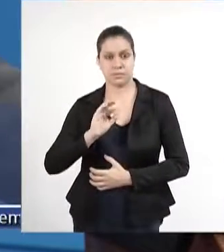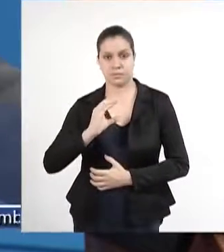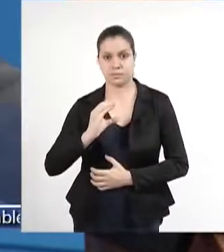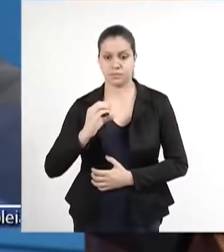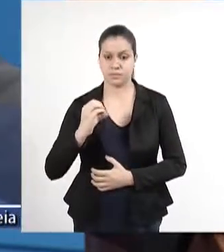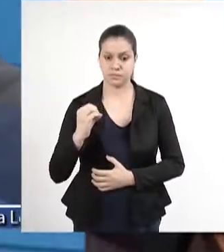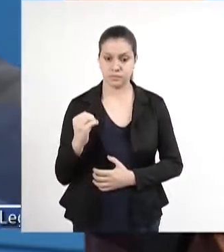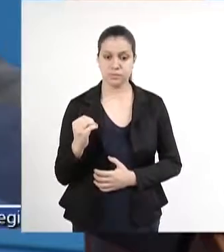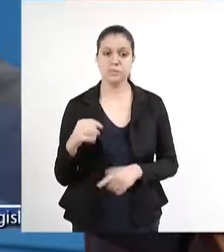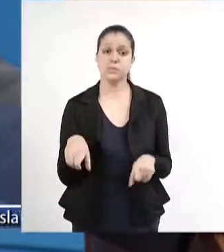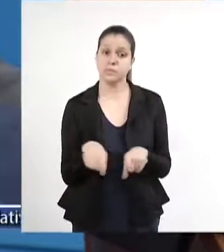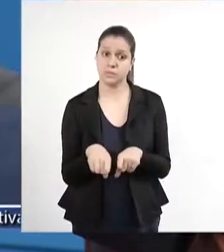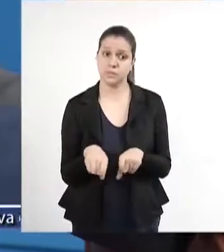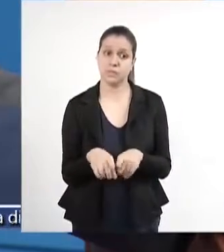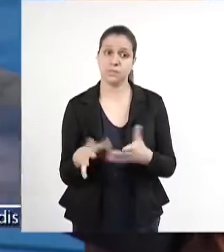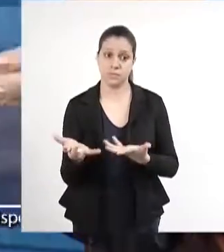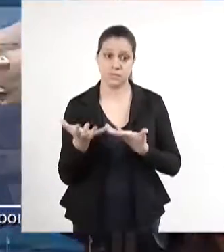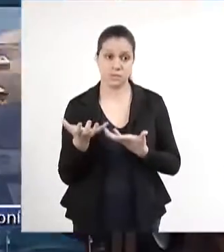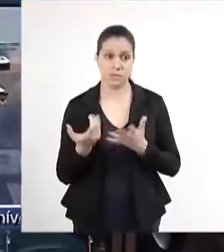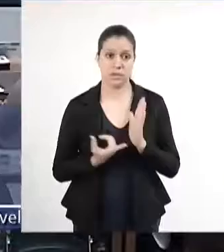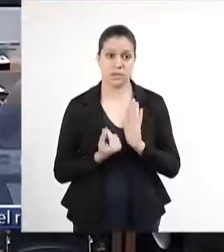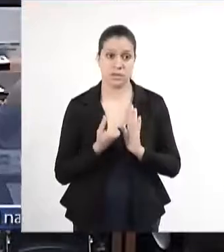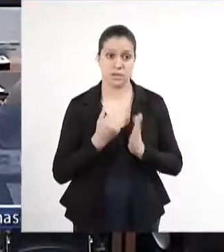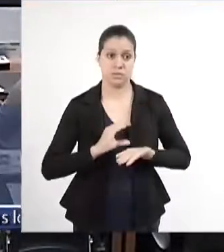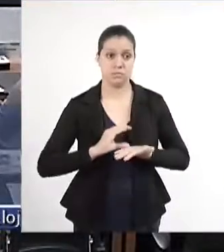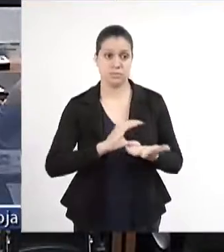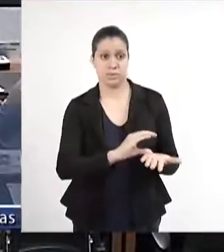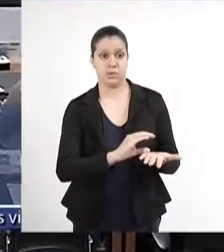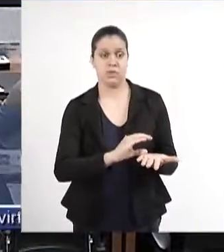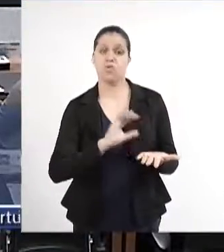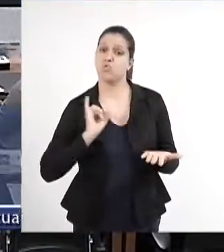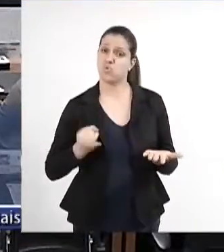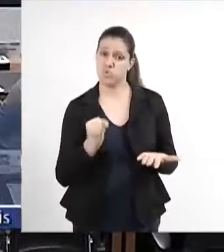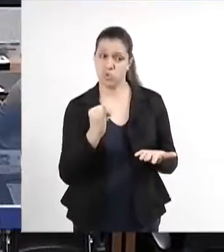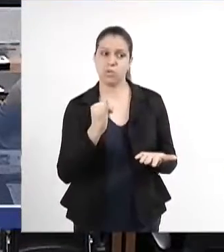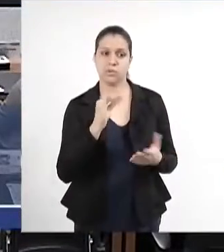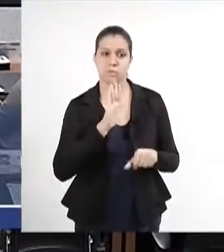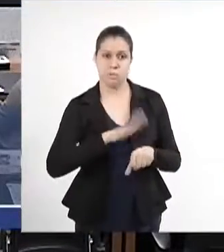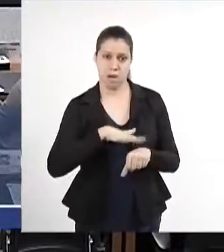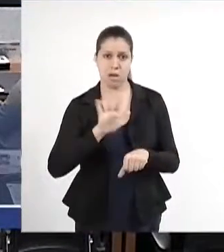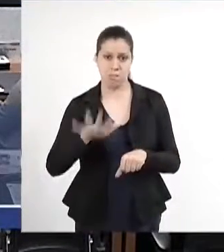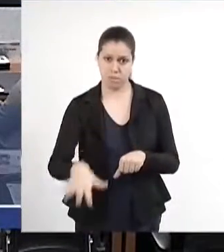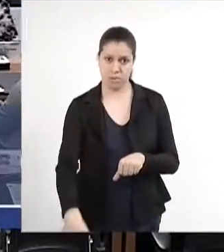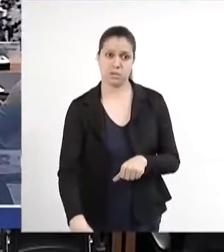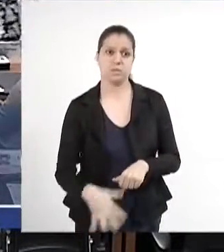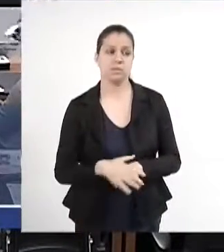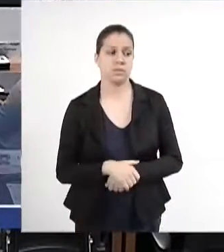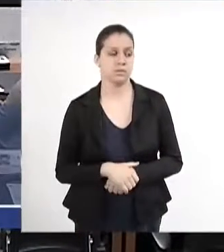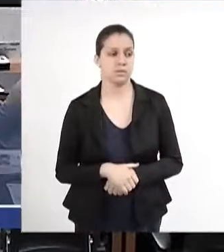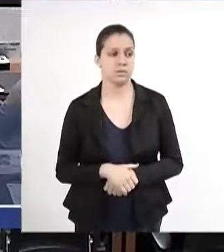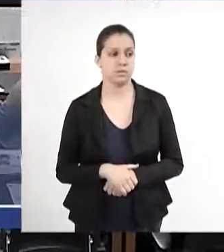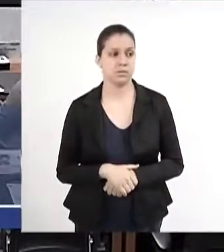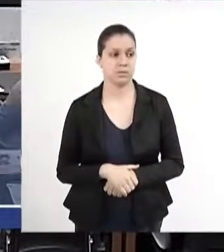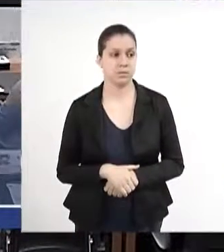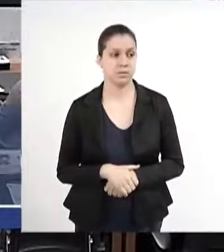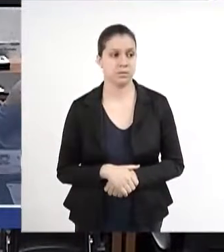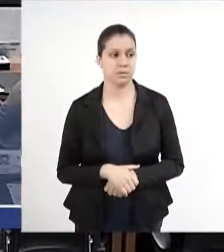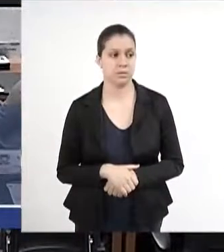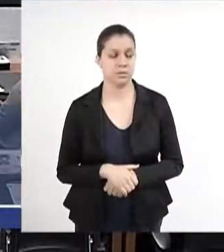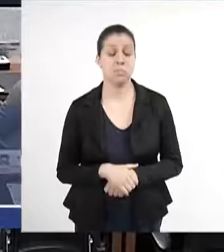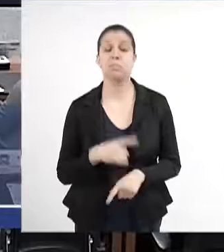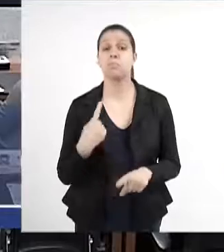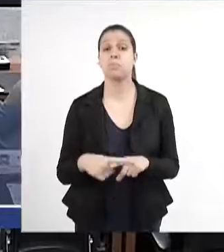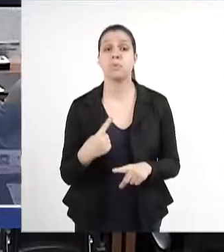colocar recurso financeiro com taxa de juros muito mais atraente, deputado Onivar. Com os bancos de fomento querendo participar.